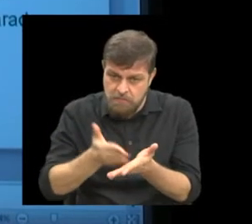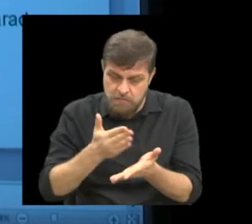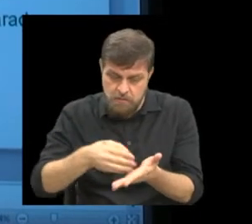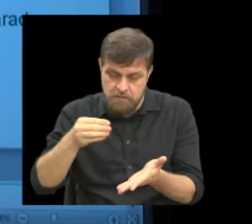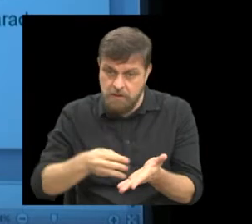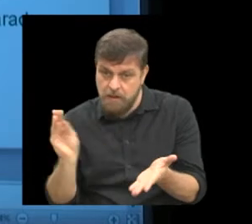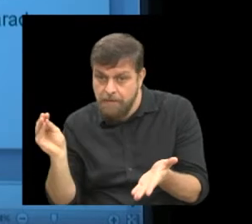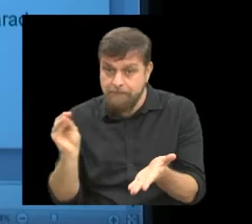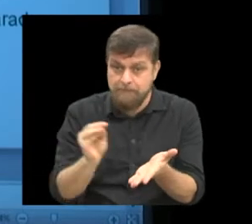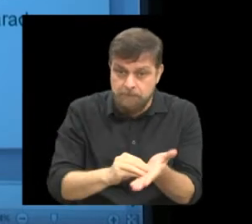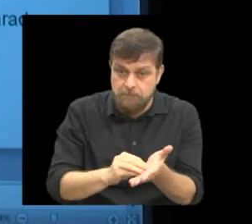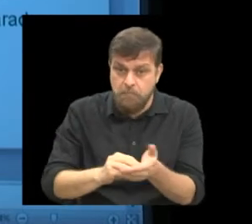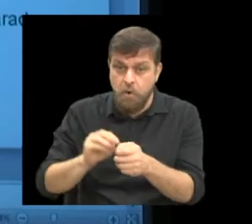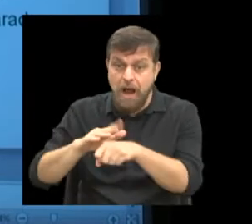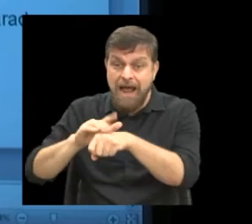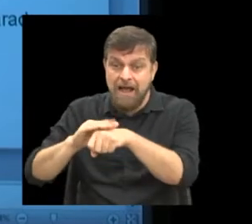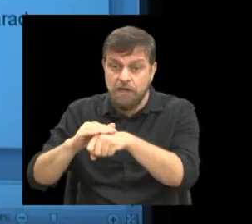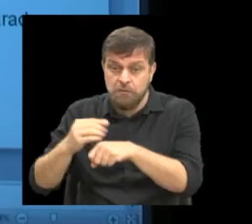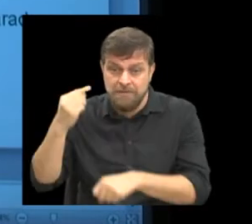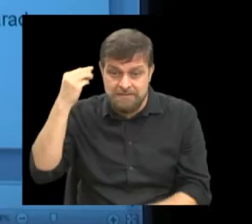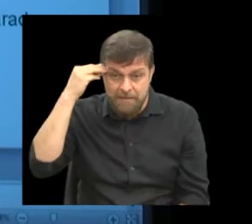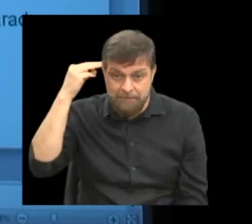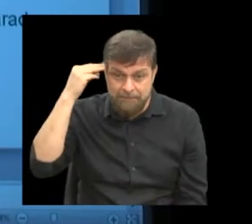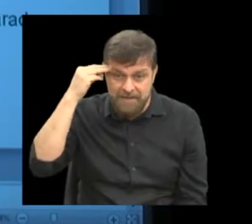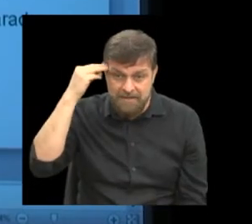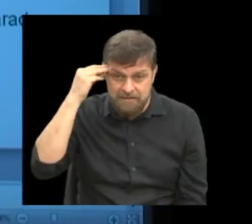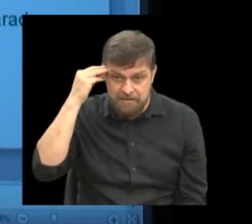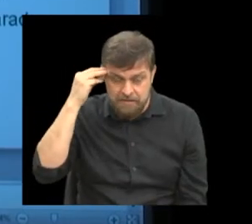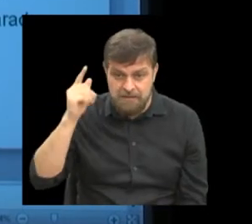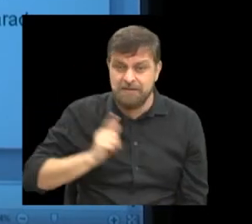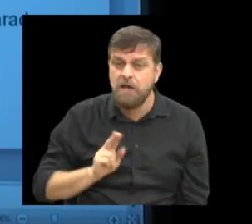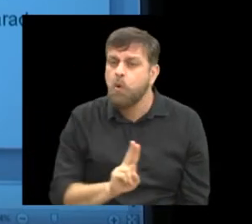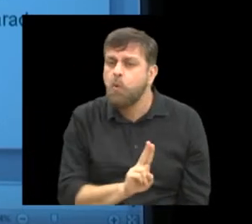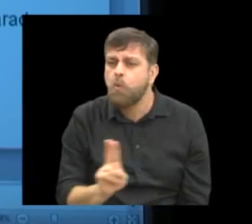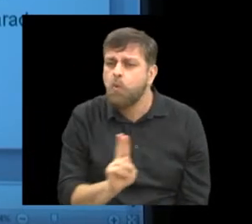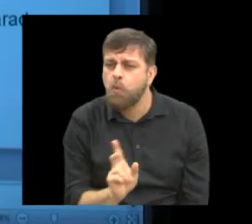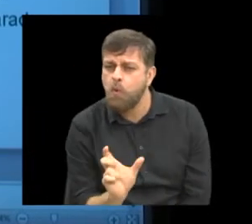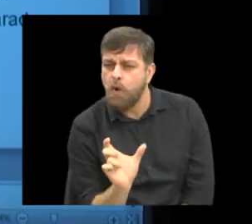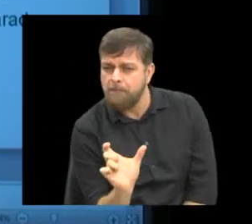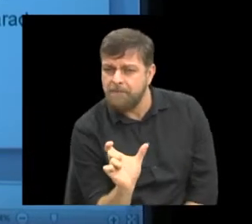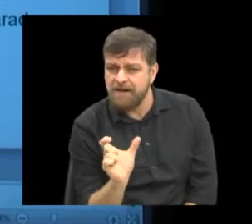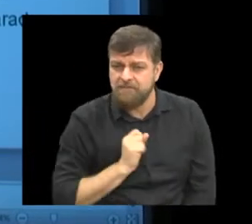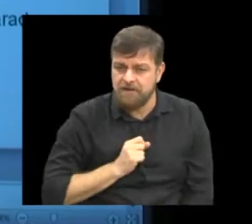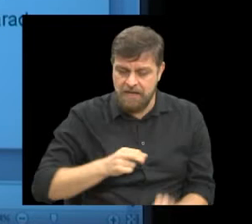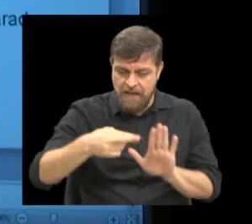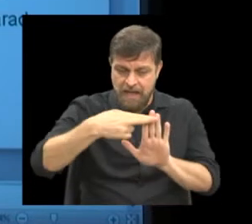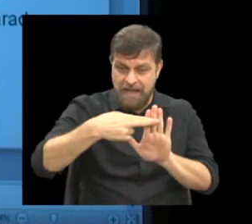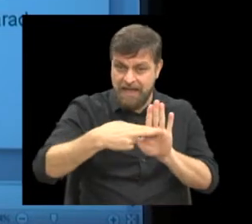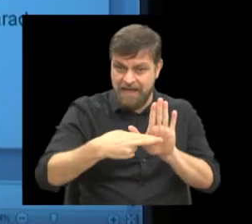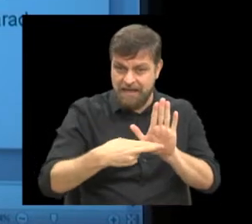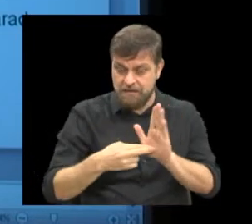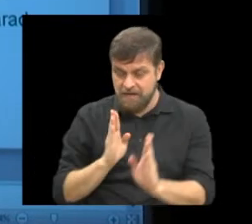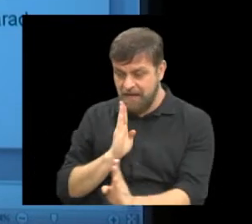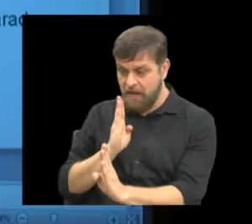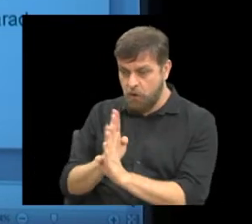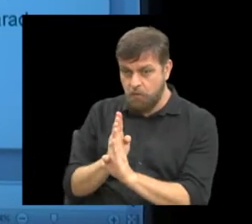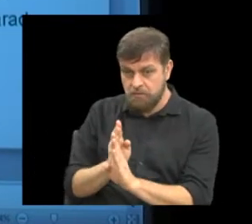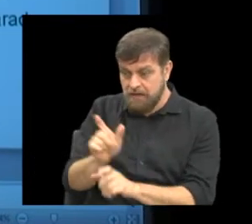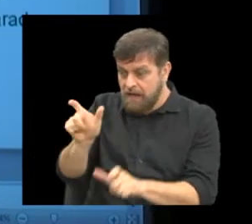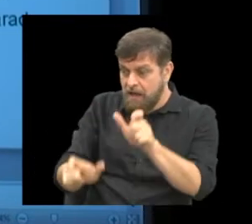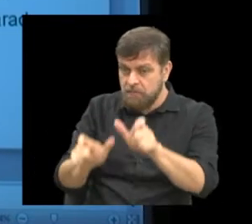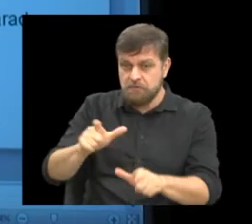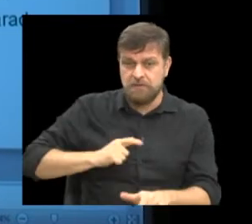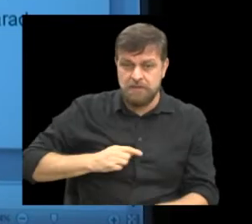Doenças Mentais. Esse manual fornece uma nomenclatura e critérios de padrão para o diagnóstico de transtorno